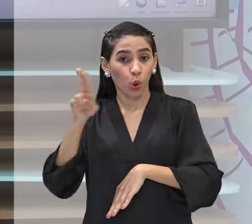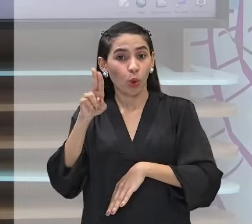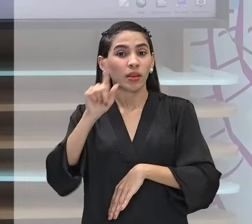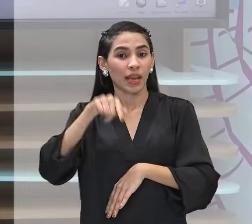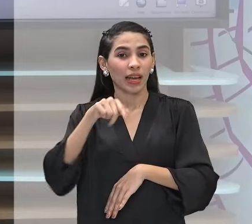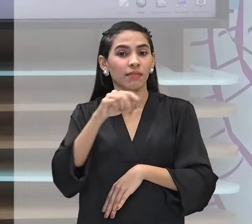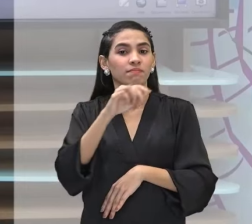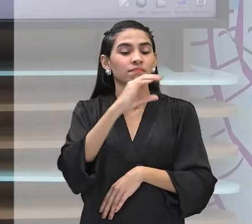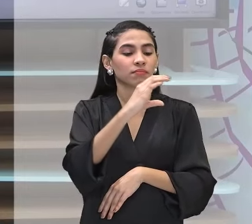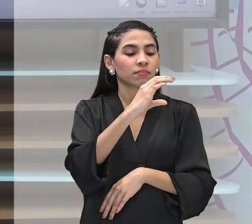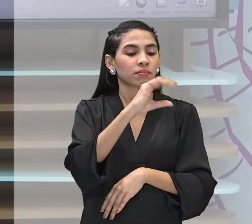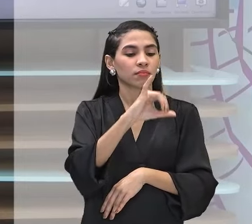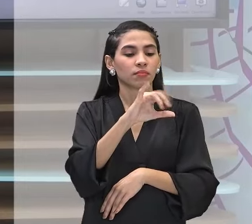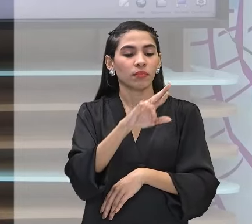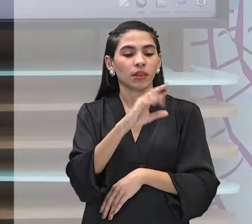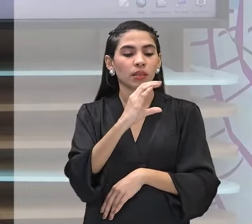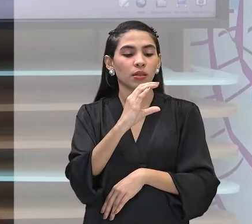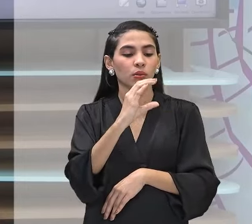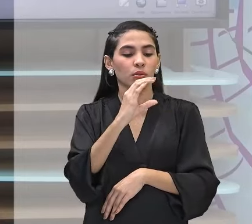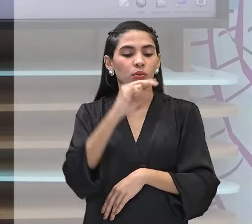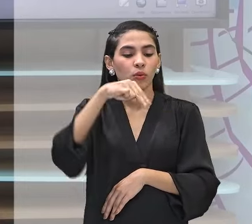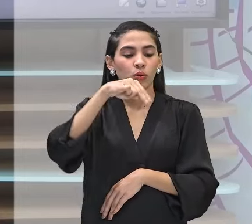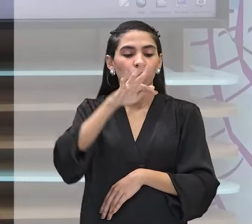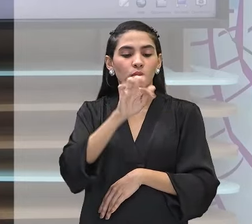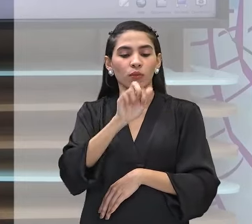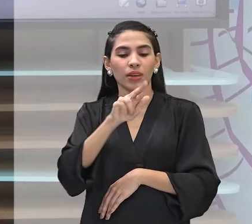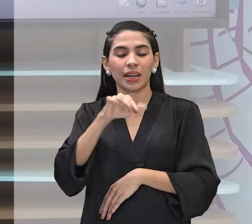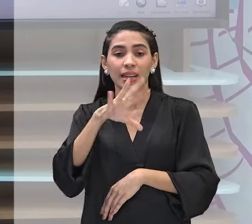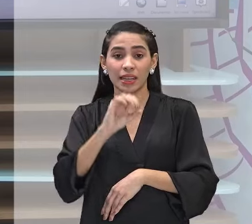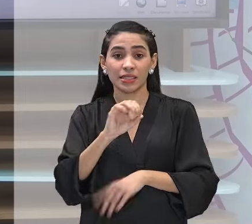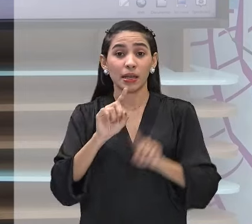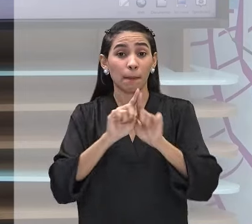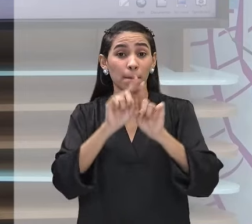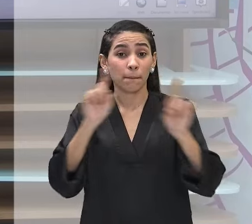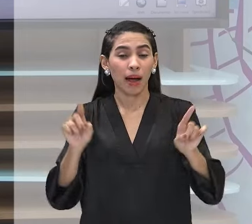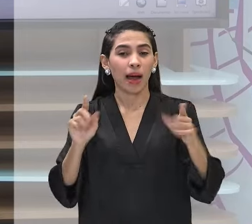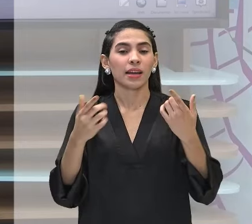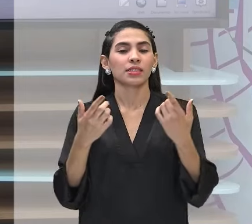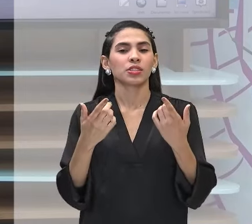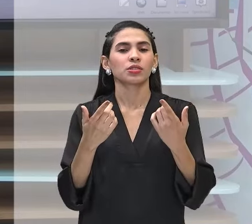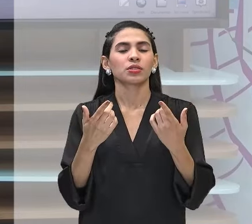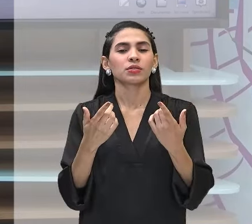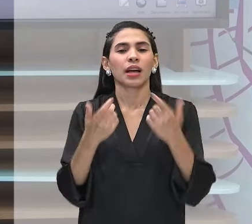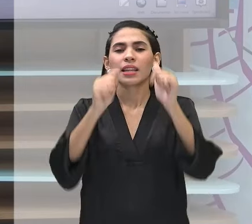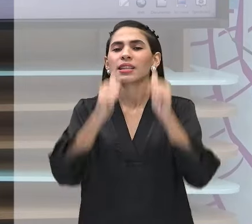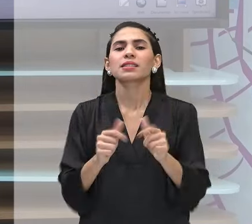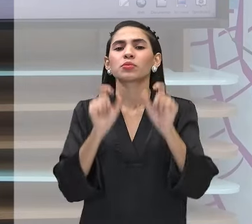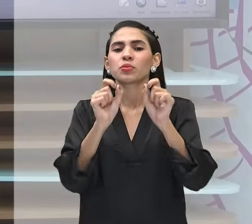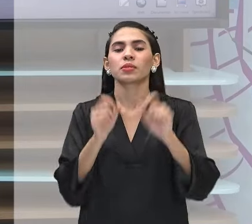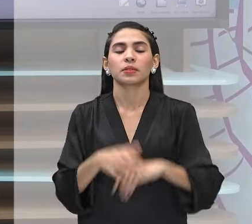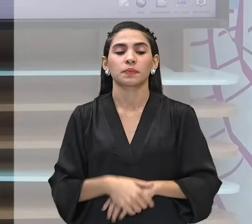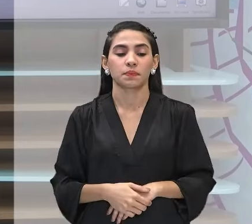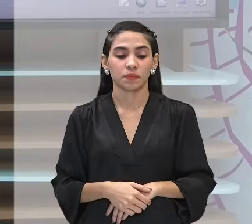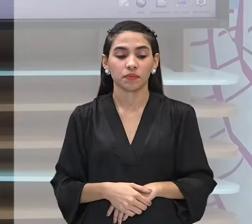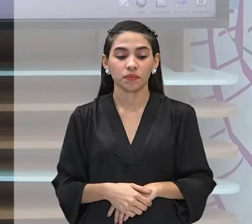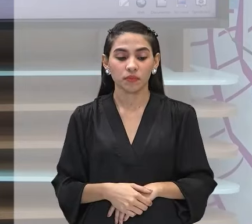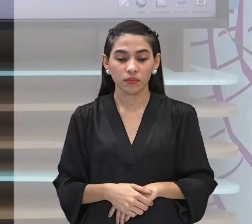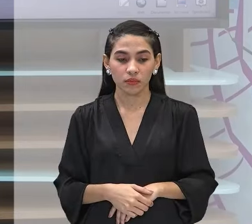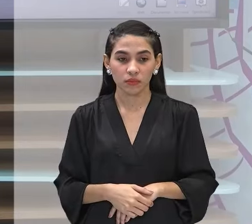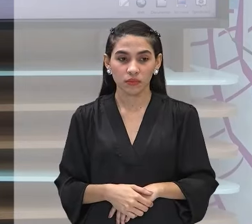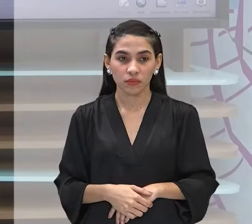que que diz mais essa situação problema essa situação problema ela diz que um